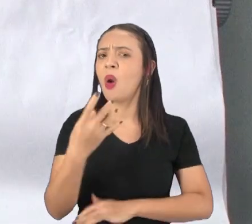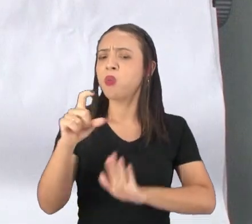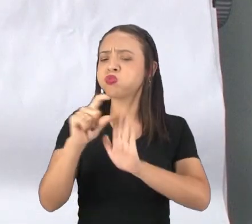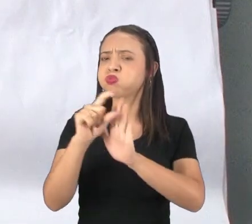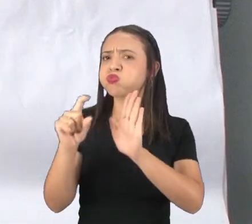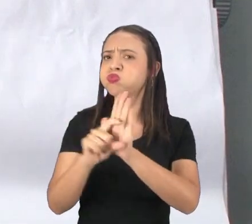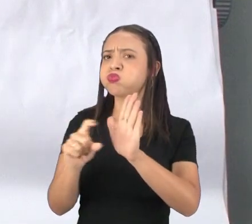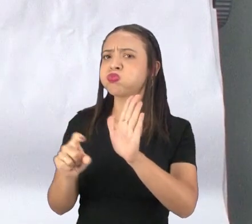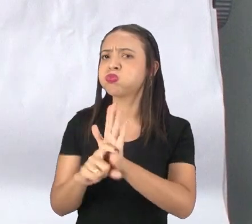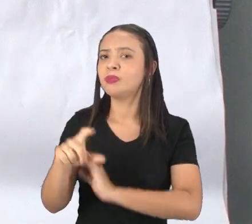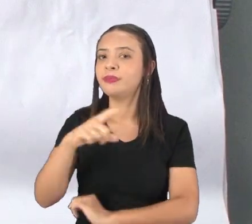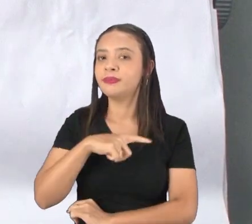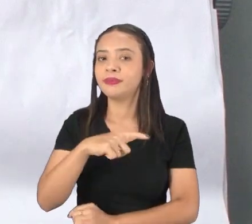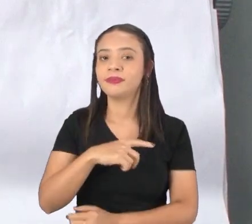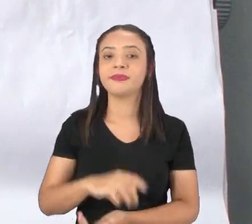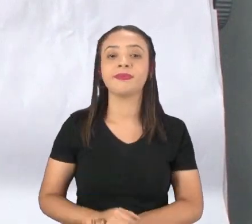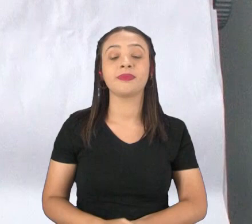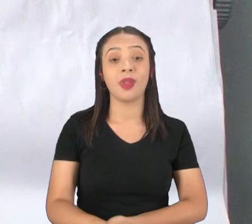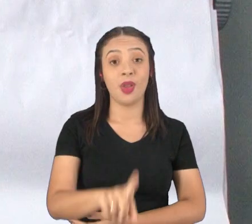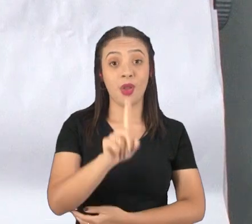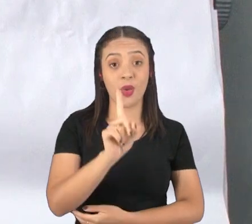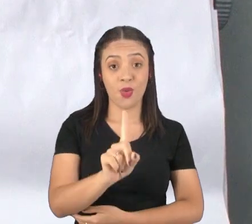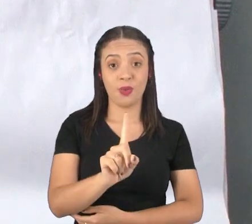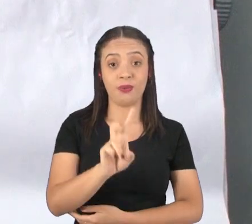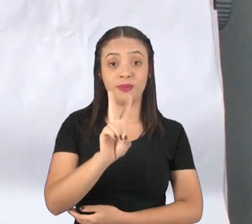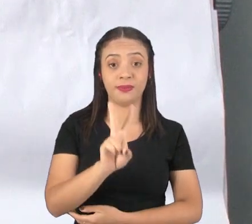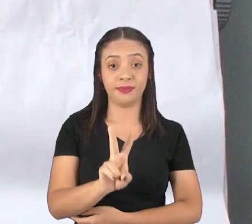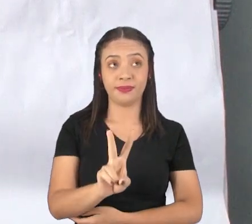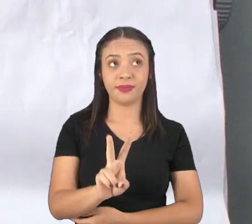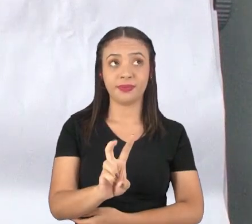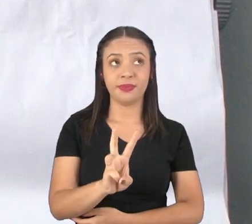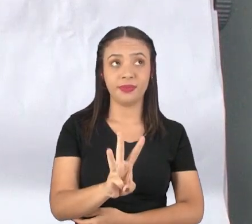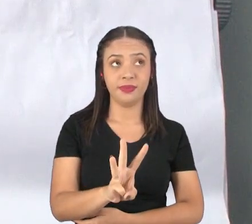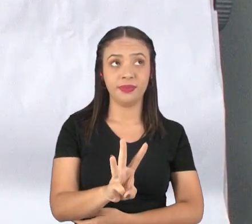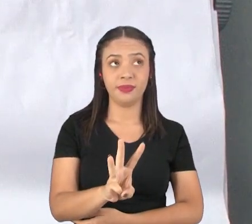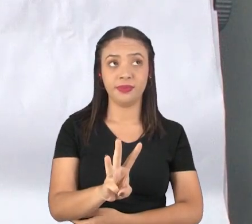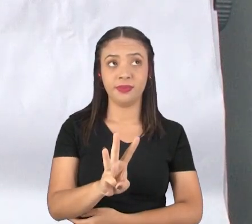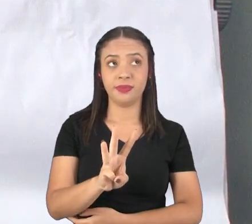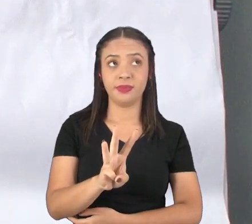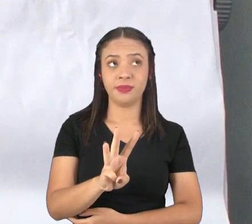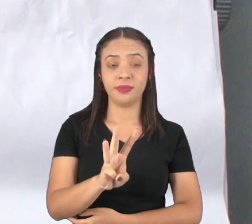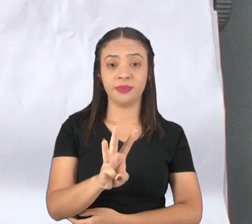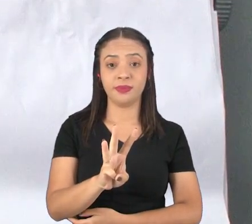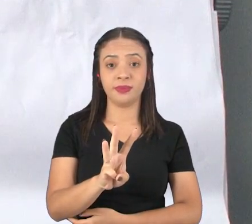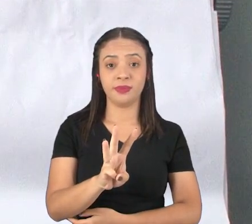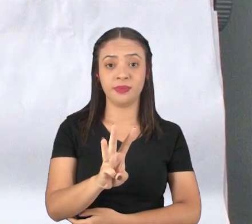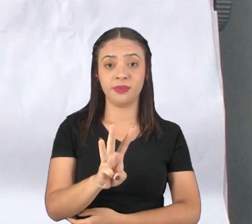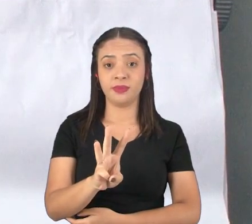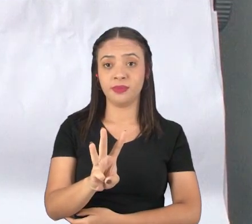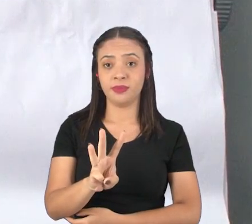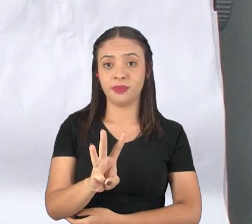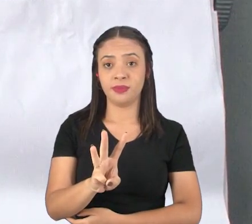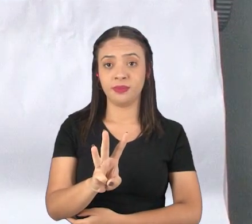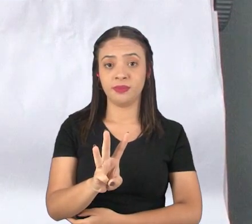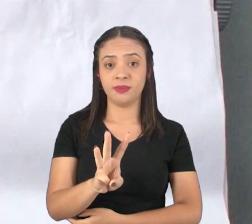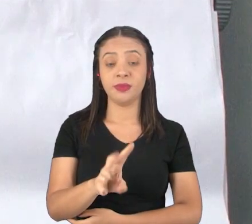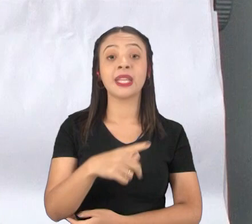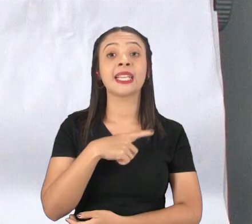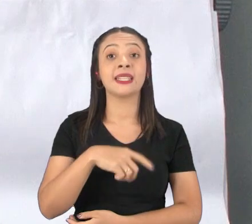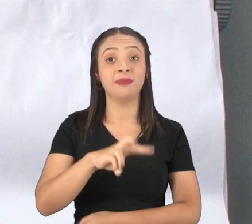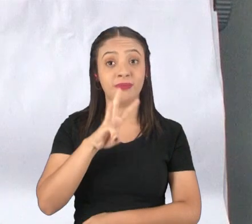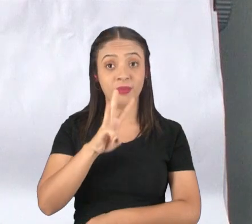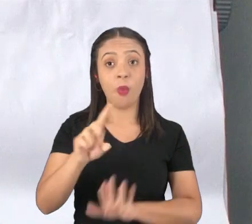Olha só o grupo de leão. 1, 2, 3, ali no 3, ó. Já contei